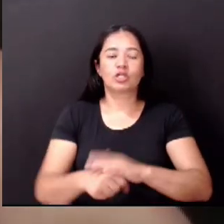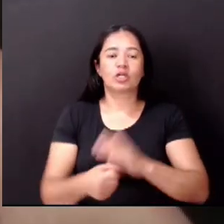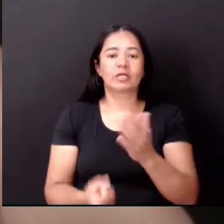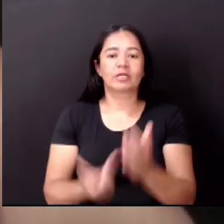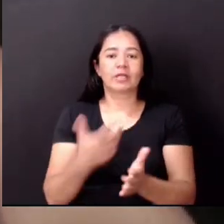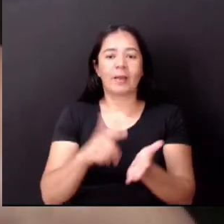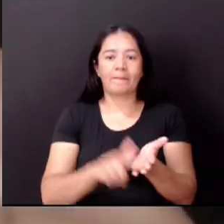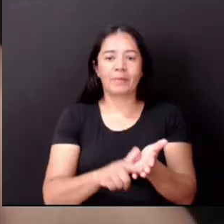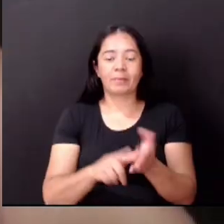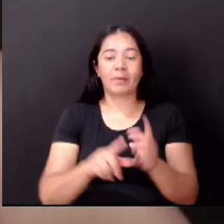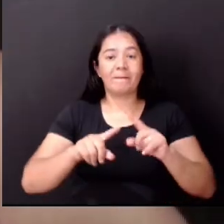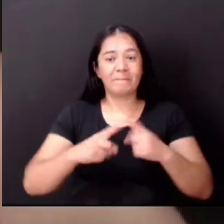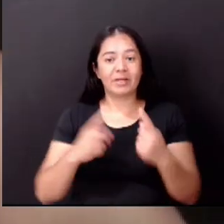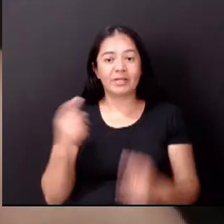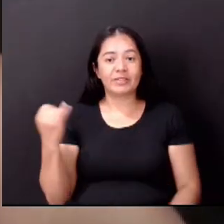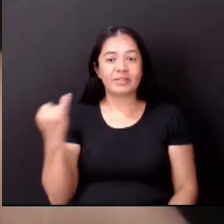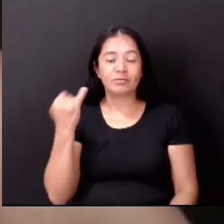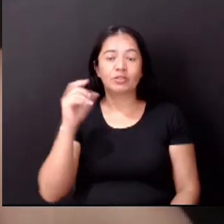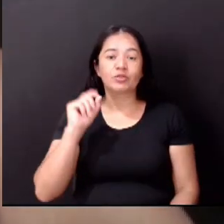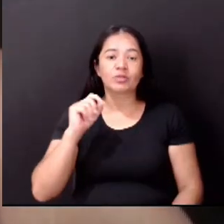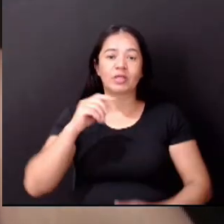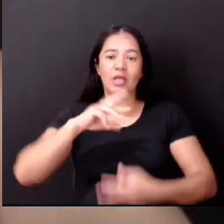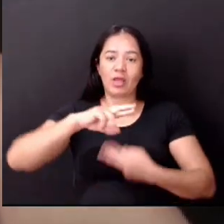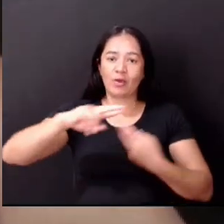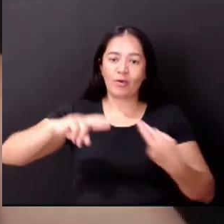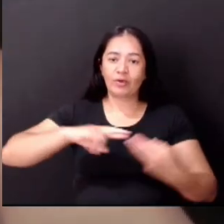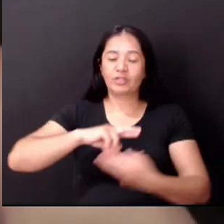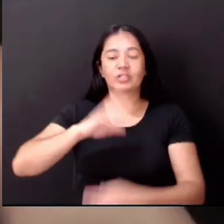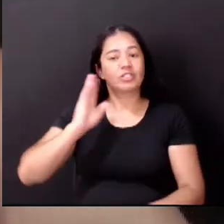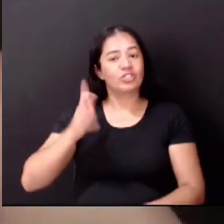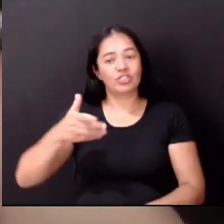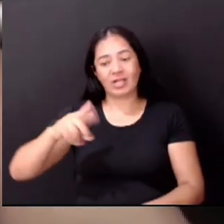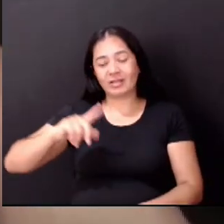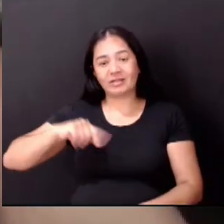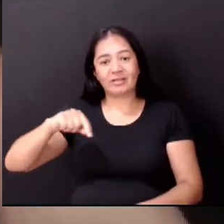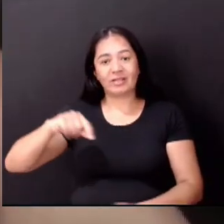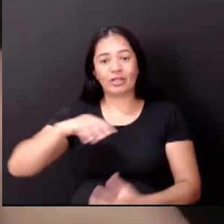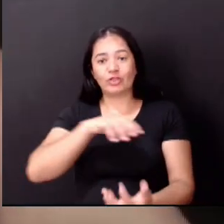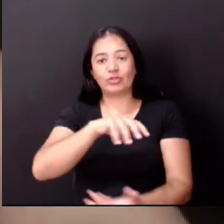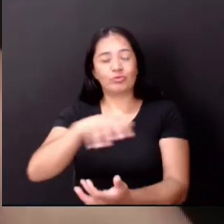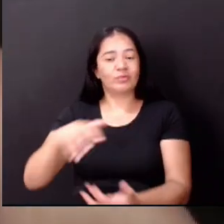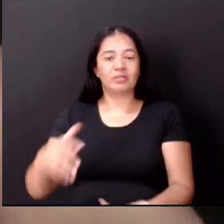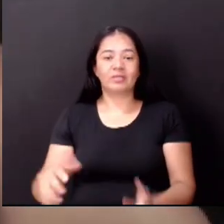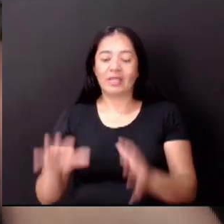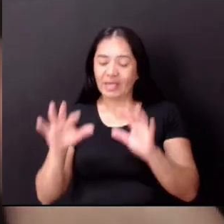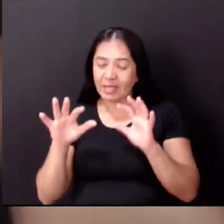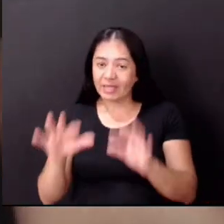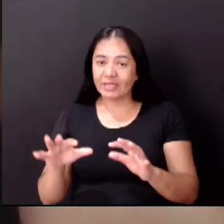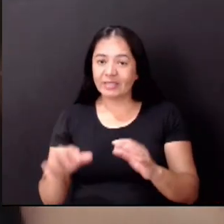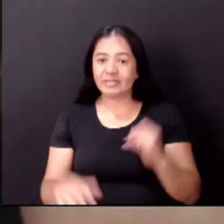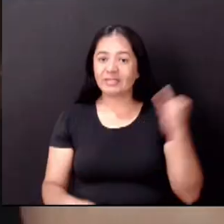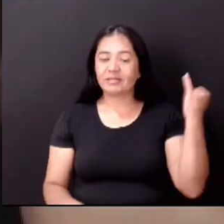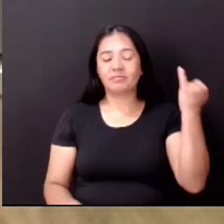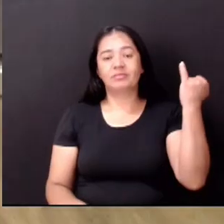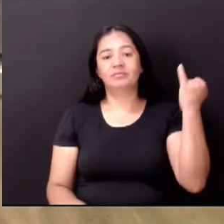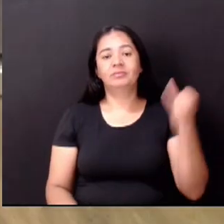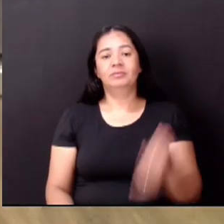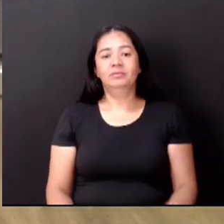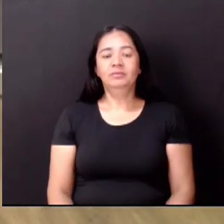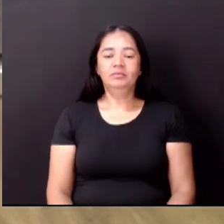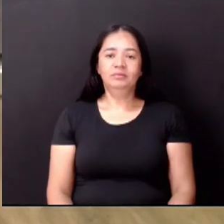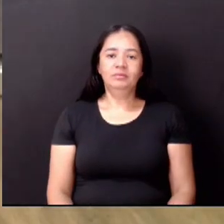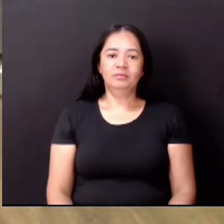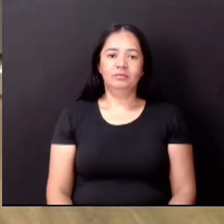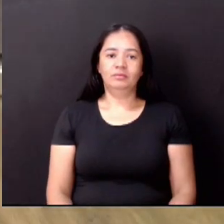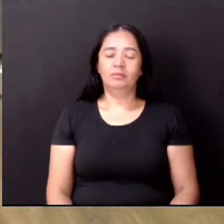reciclagem do que já está aqui no planeta. Entende? Esse foi o grande norte do livro. Ou seja, dá para melhorar